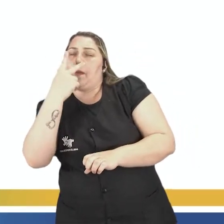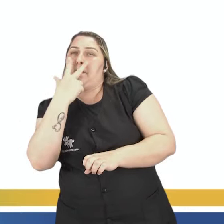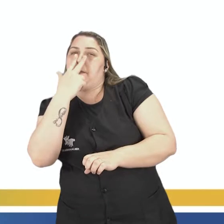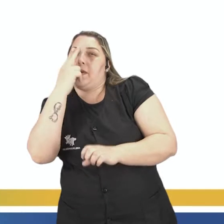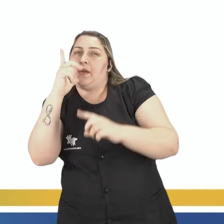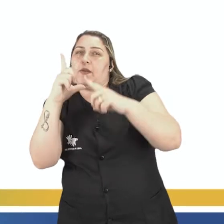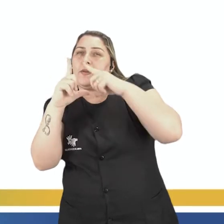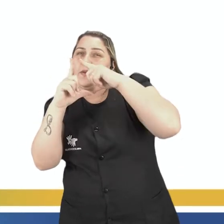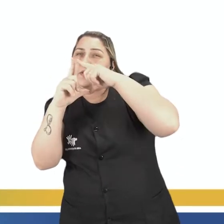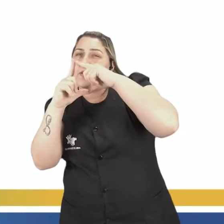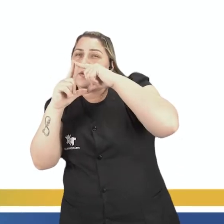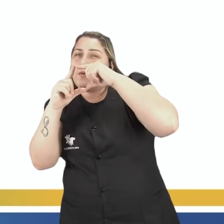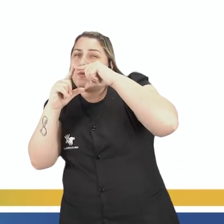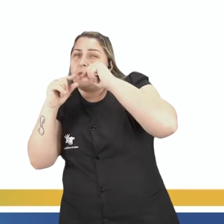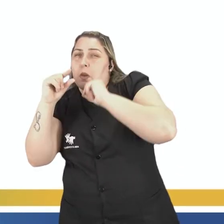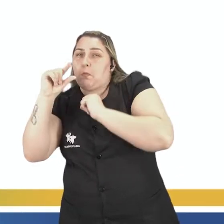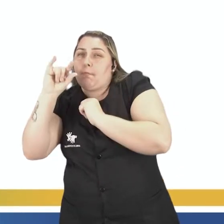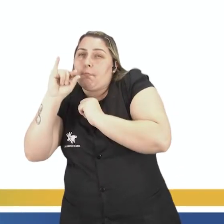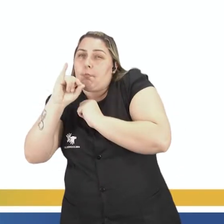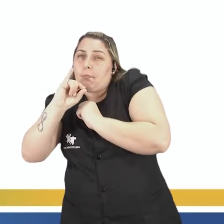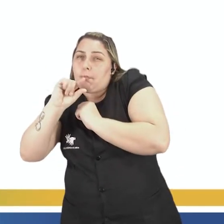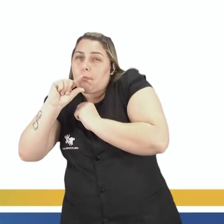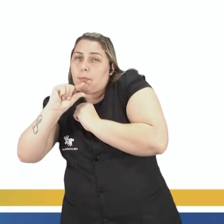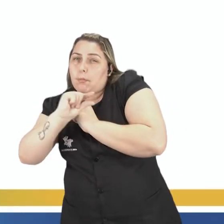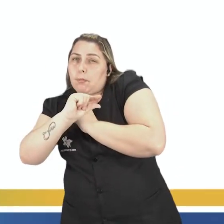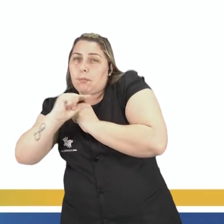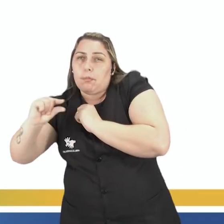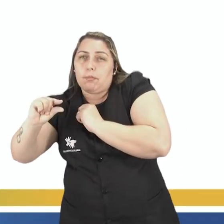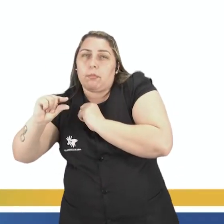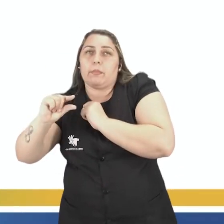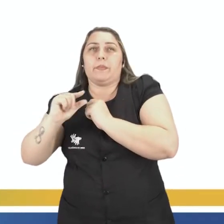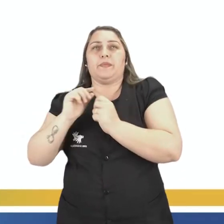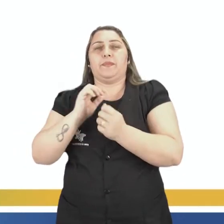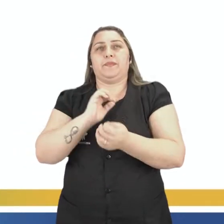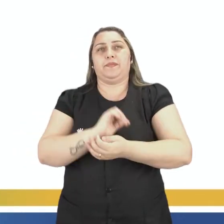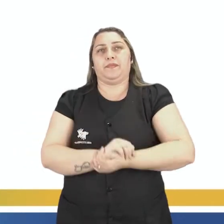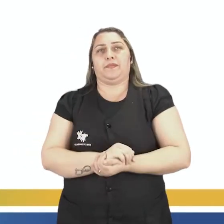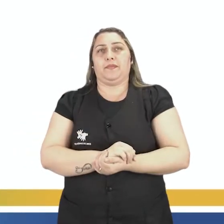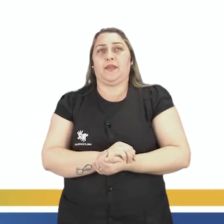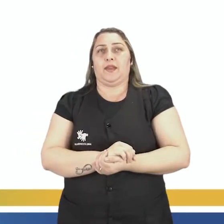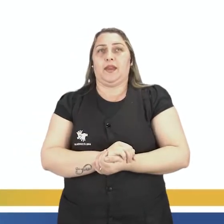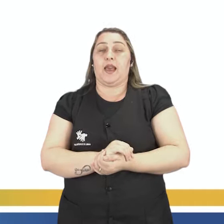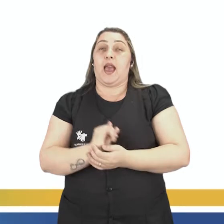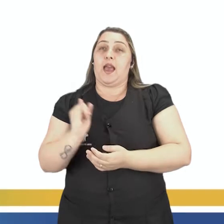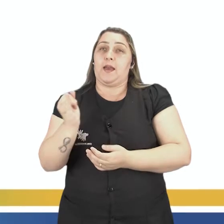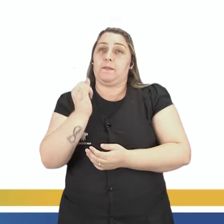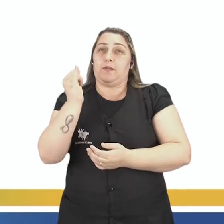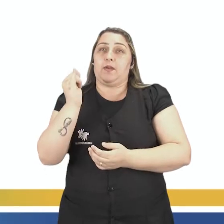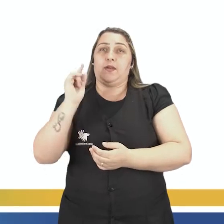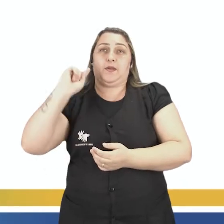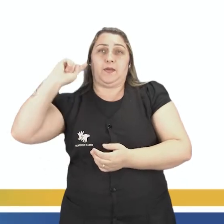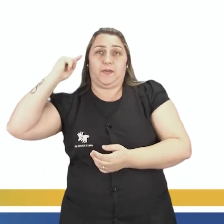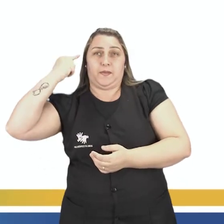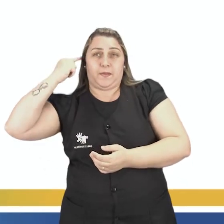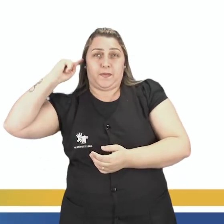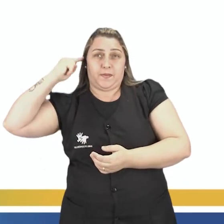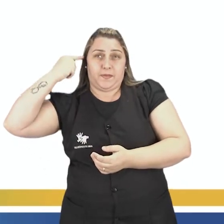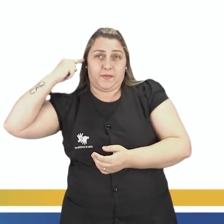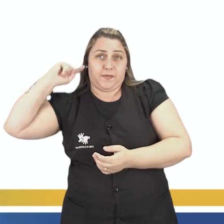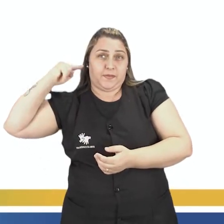folha. Daí a importância de não se inserir objetos como